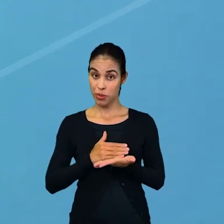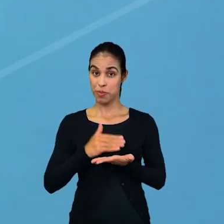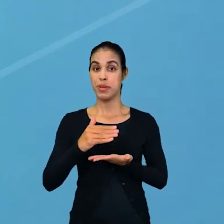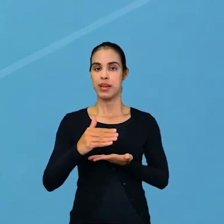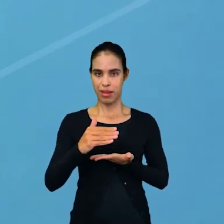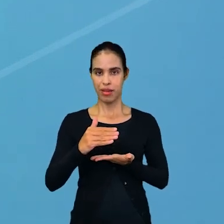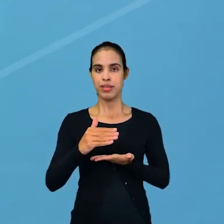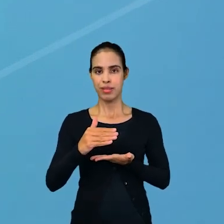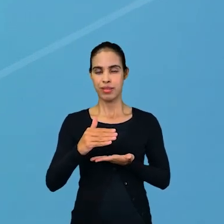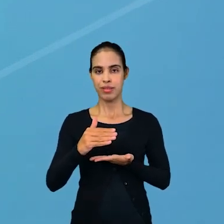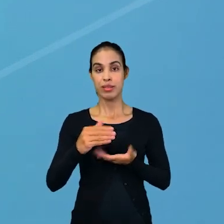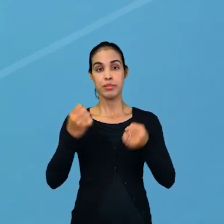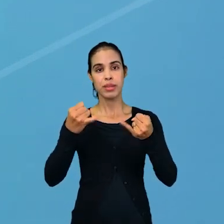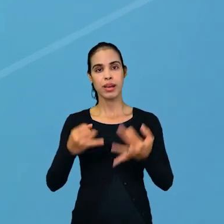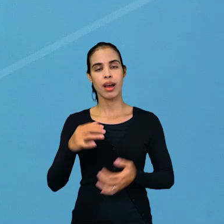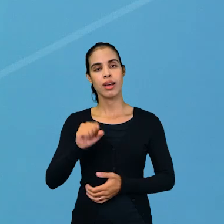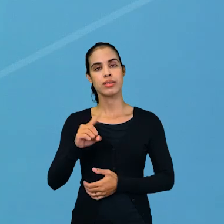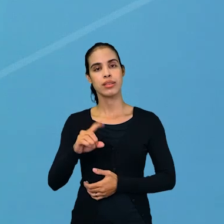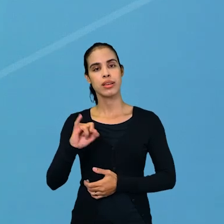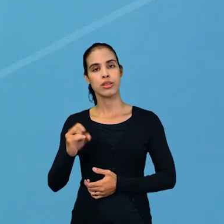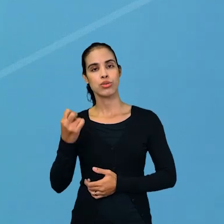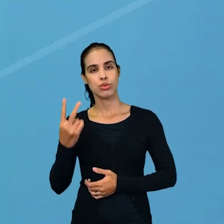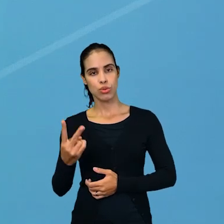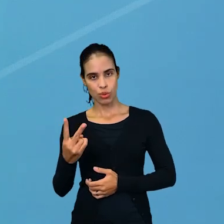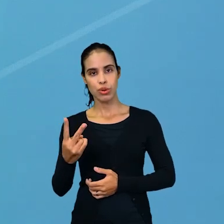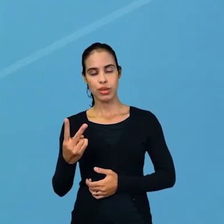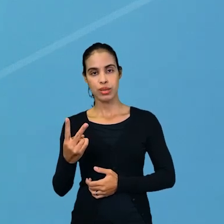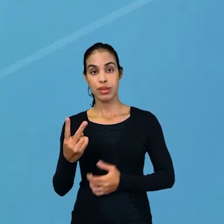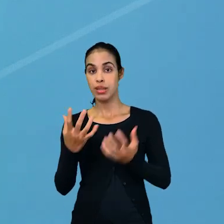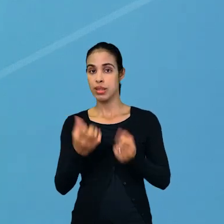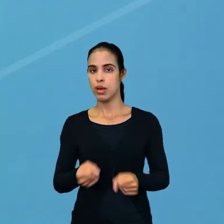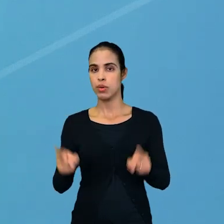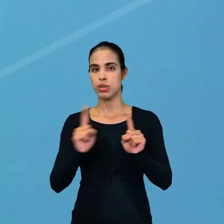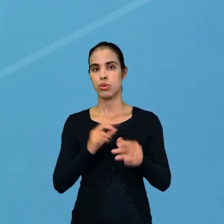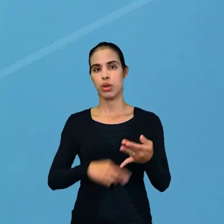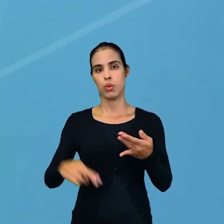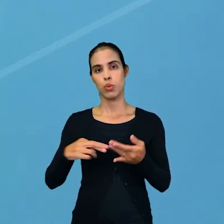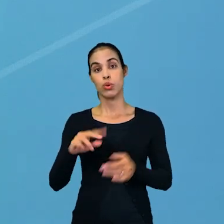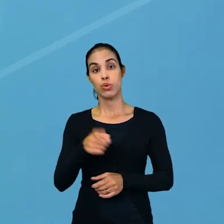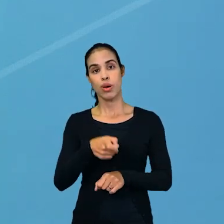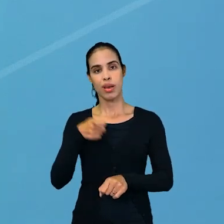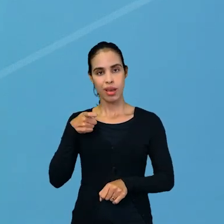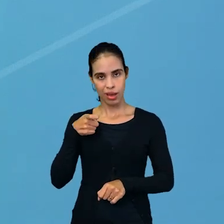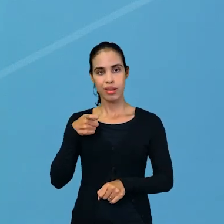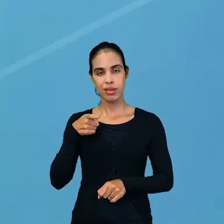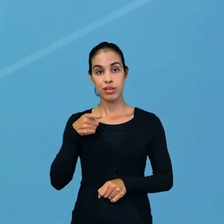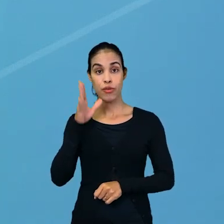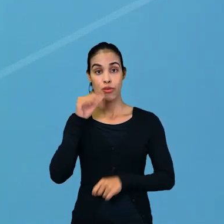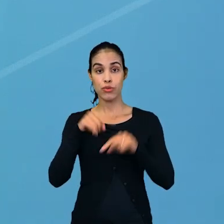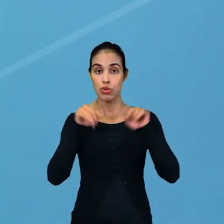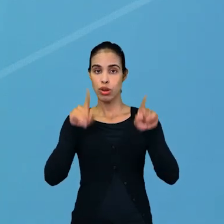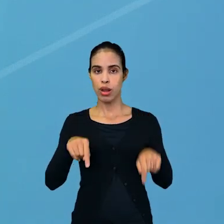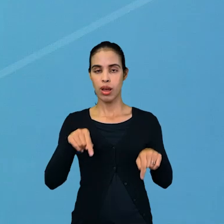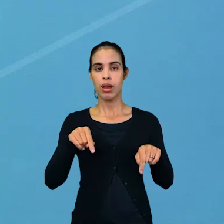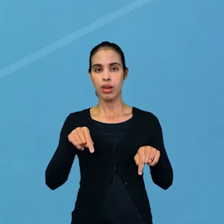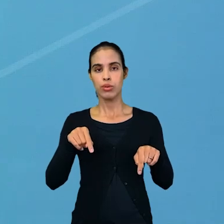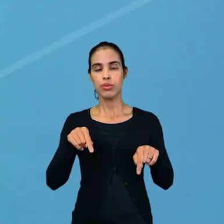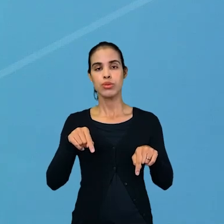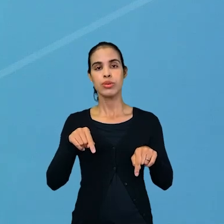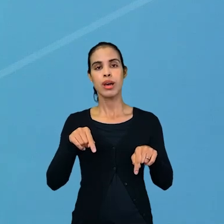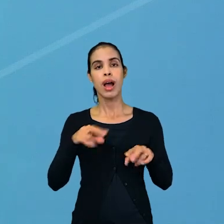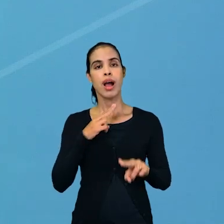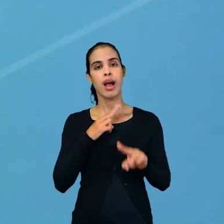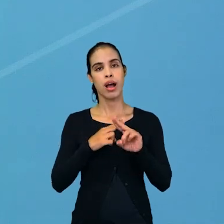Começamos o programa de hoje com decisão da Seção 2 de Dissídios Individuais, que rejeitou o recurso de um ex-empregado da extinta Caixego, a